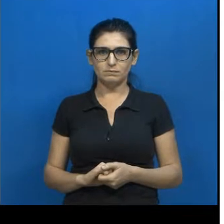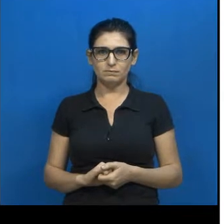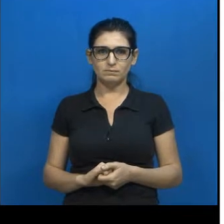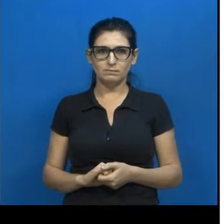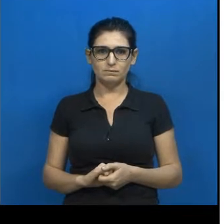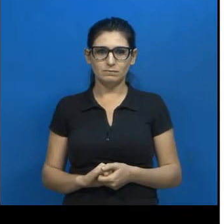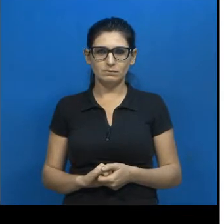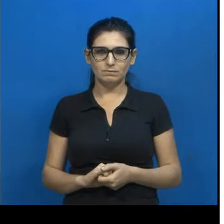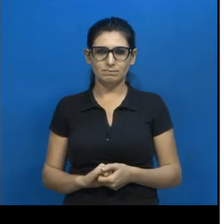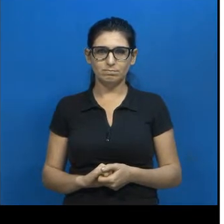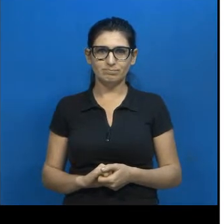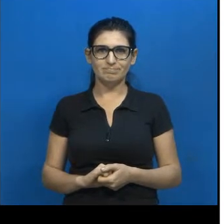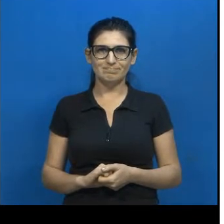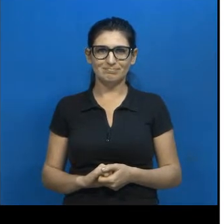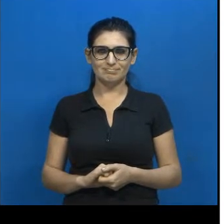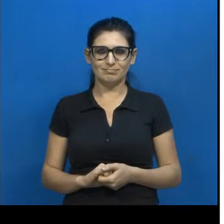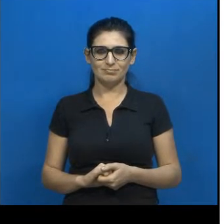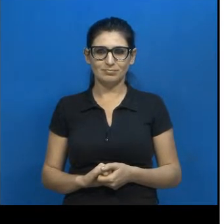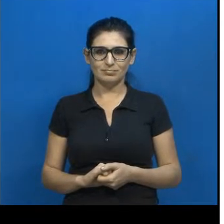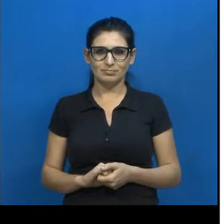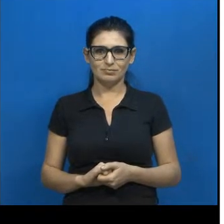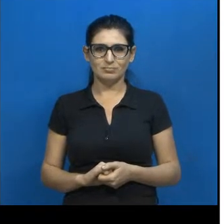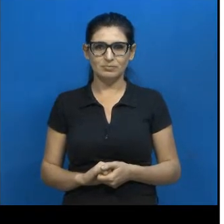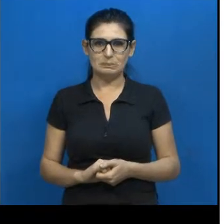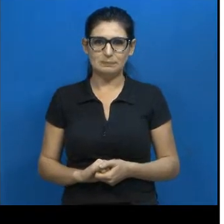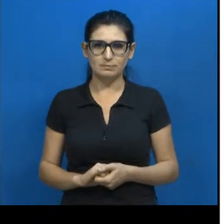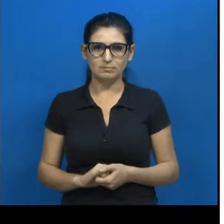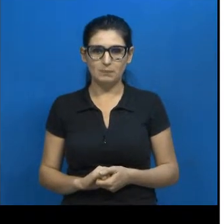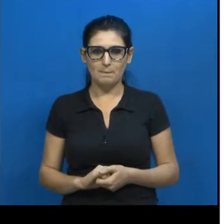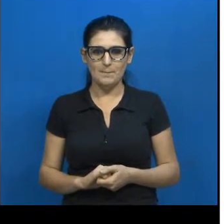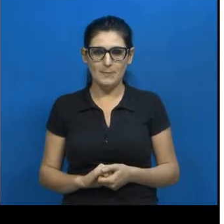Não está indo.